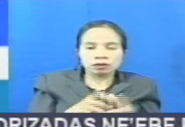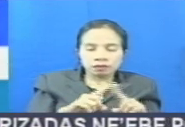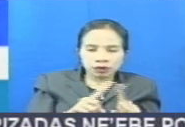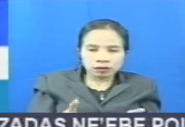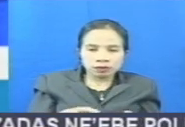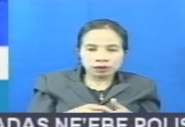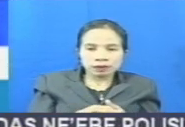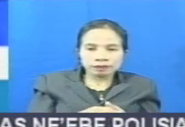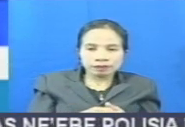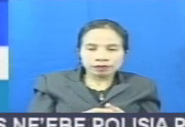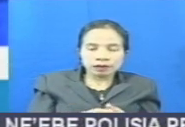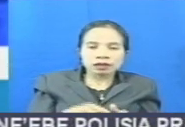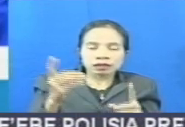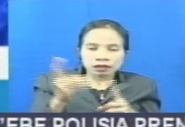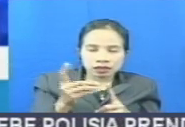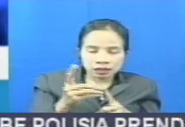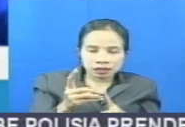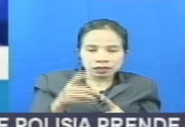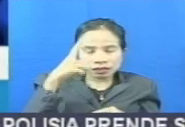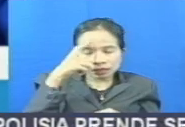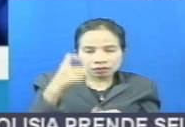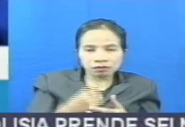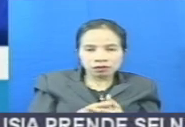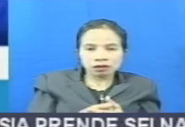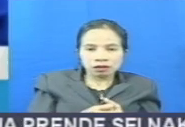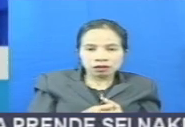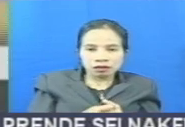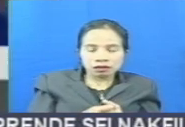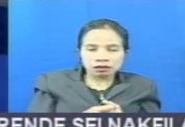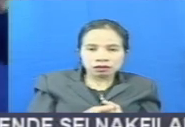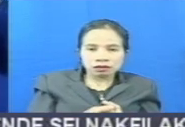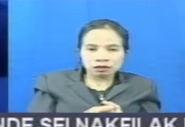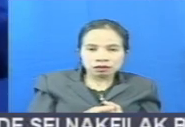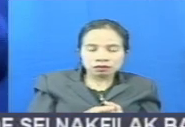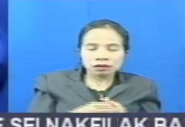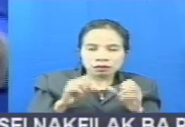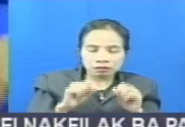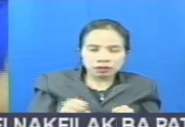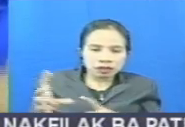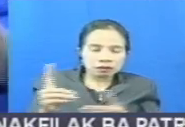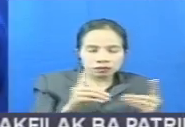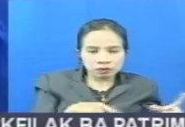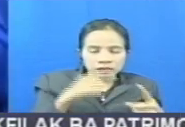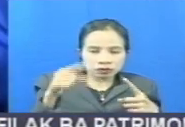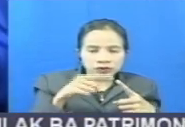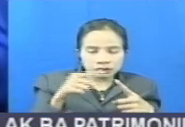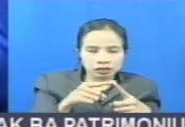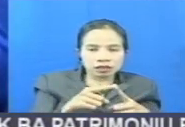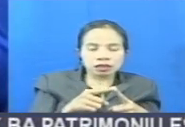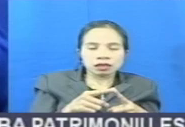e de né, tem me data e de né, também, cerca sanitária, né, só se bela implementa o agir e a estado de